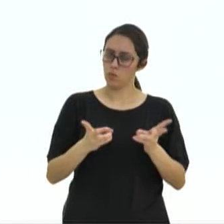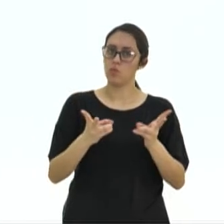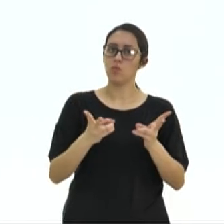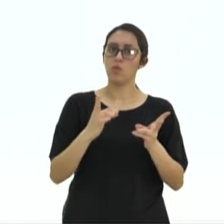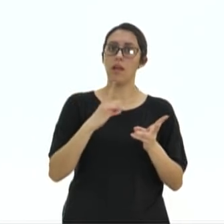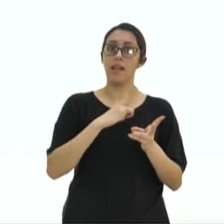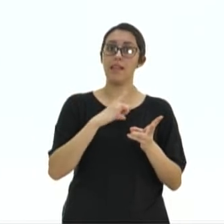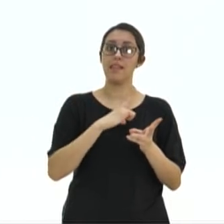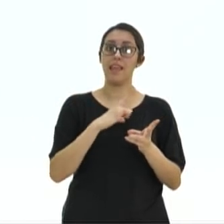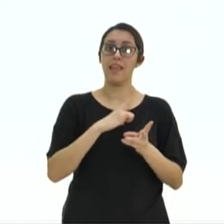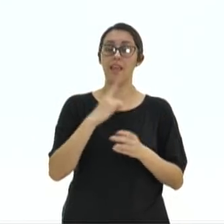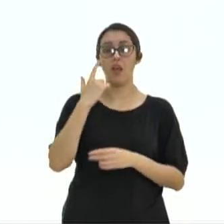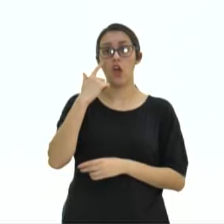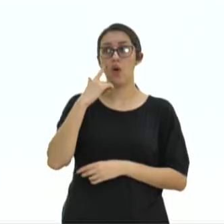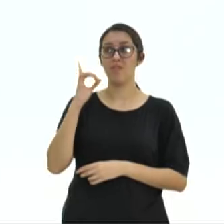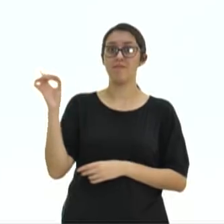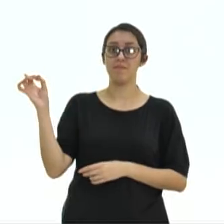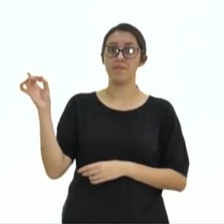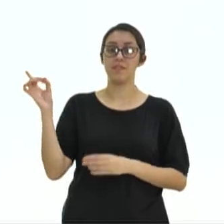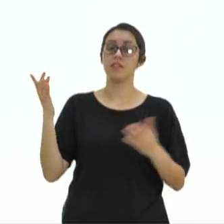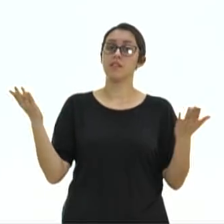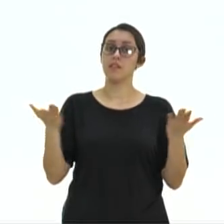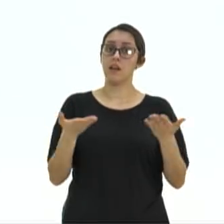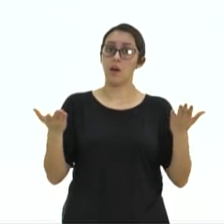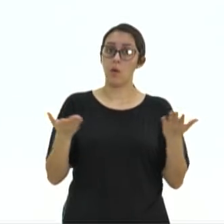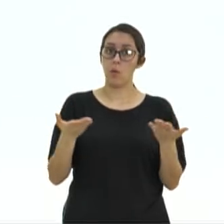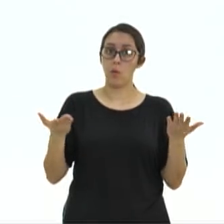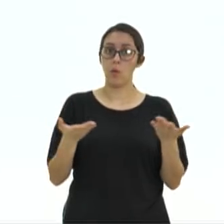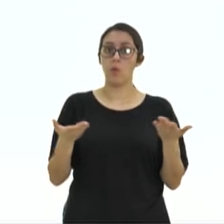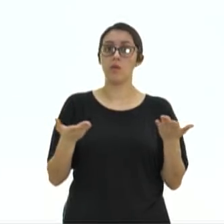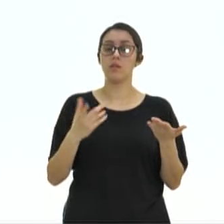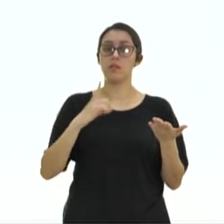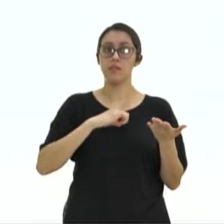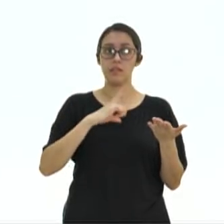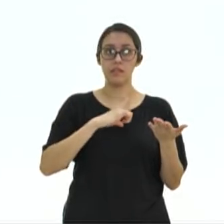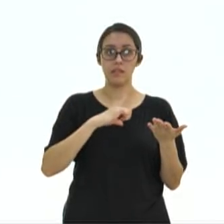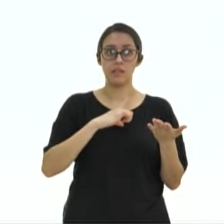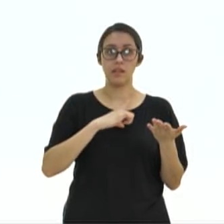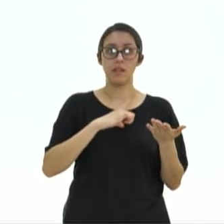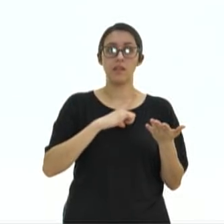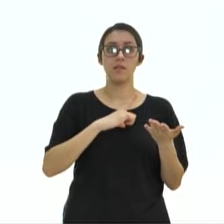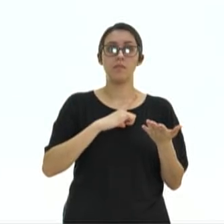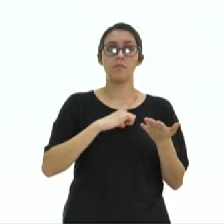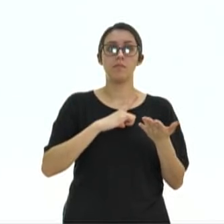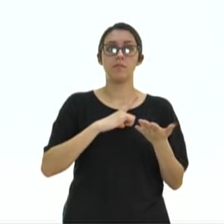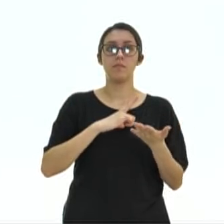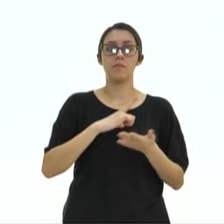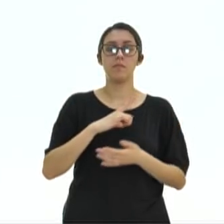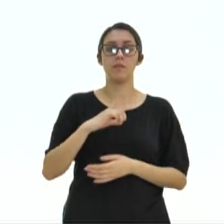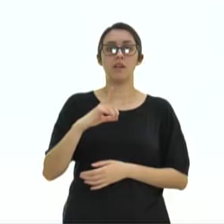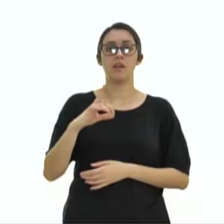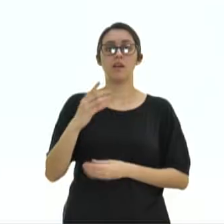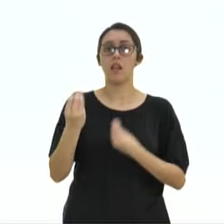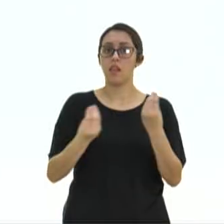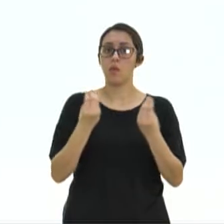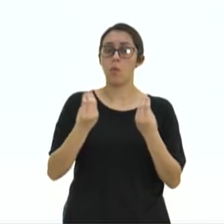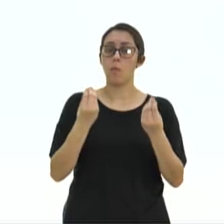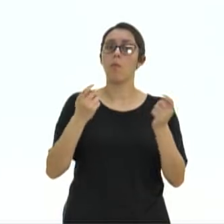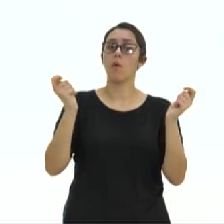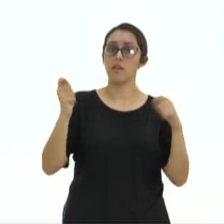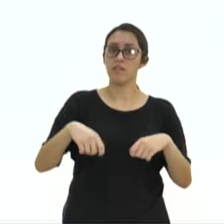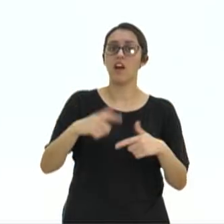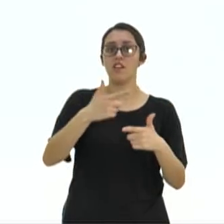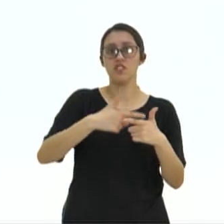do décimo, então vírgula. Então, agora estou indo para o décimo. Então, 13 inteiros virou 130 décimos, que dá para dividir por